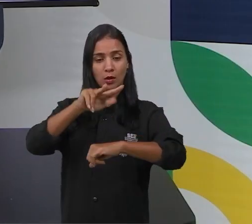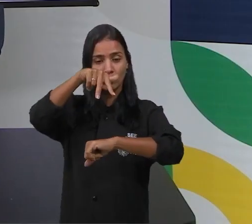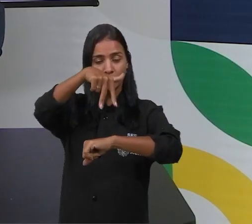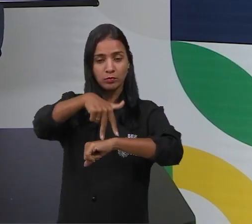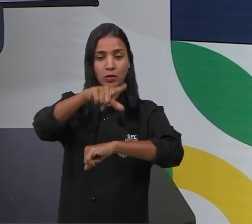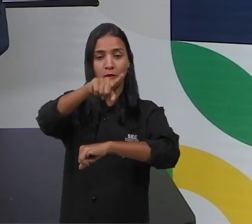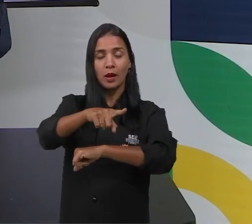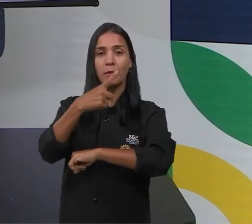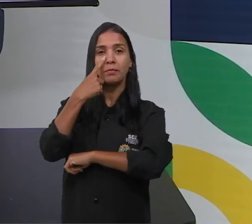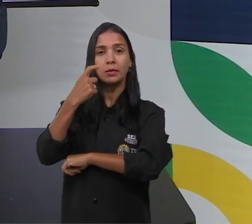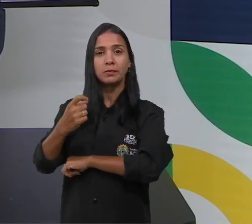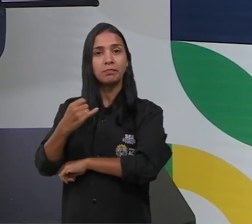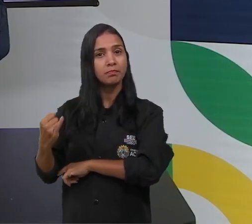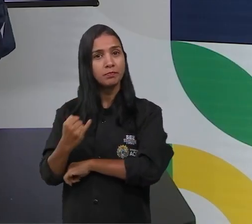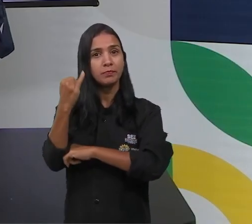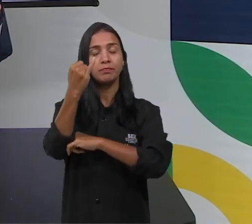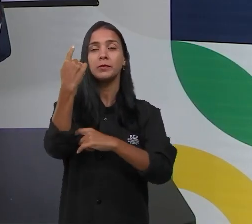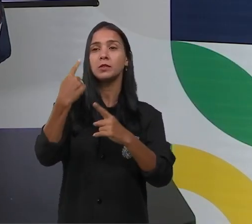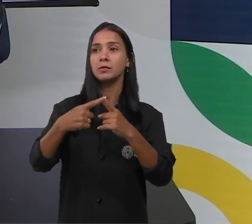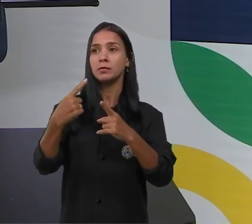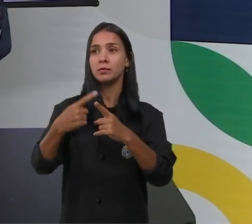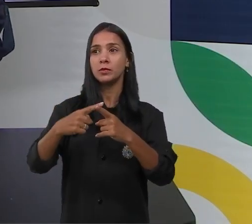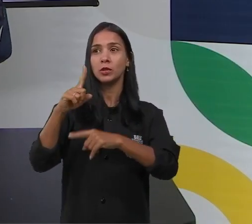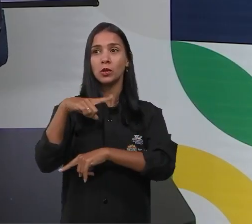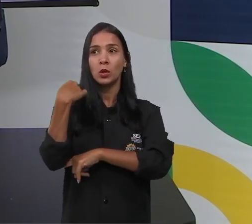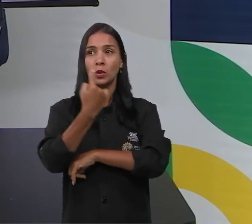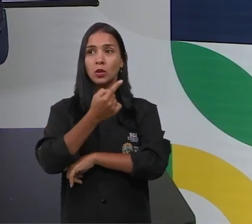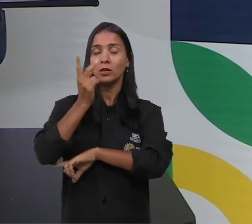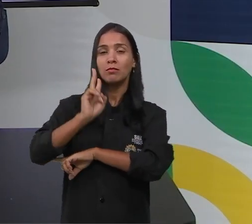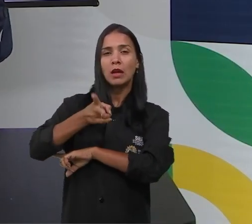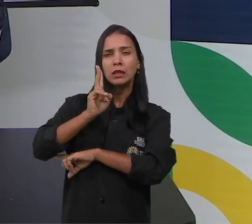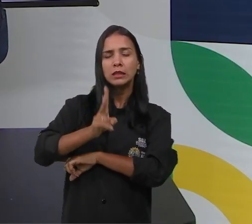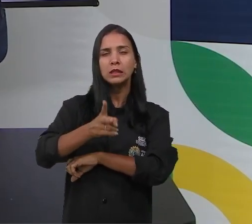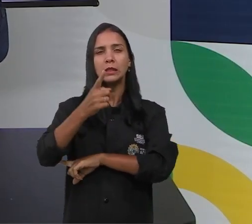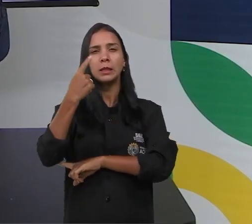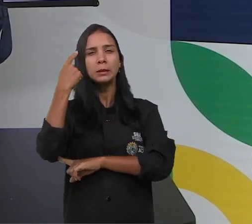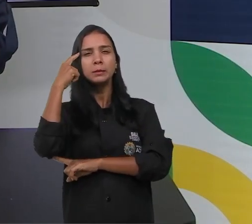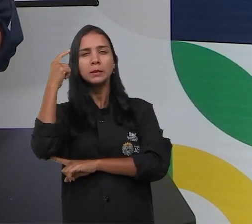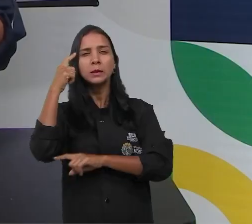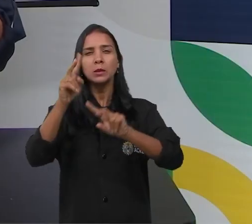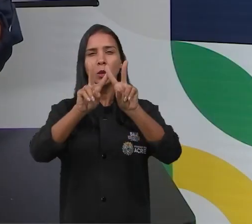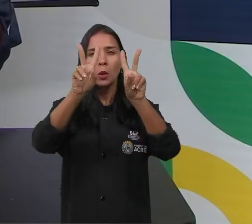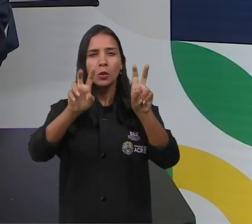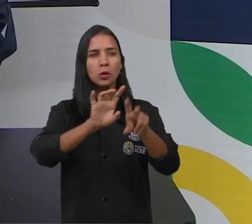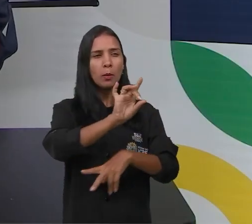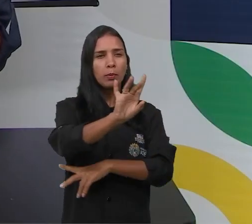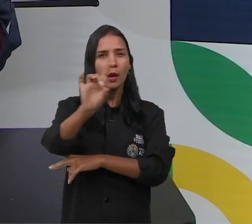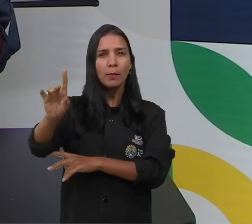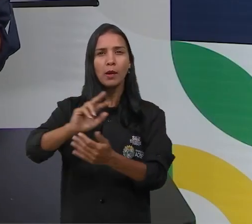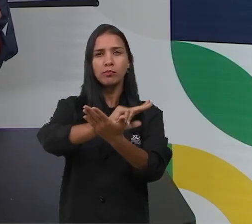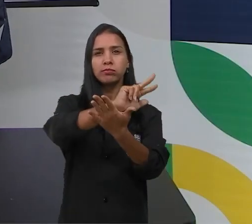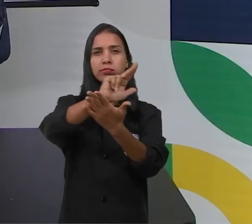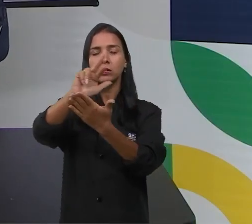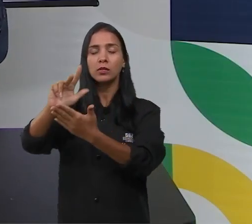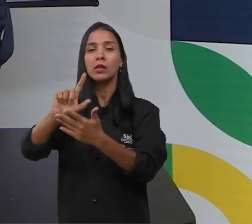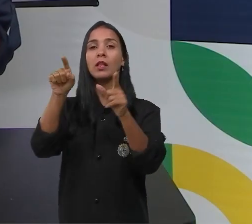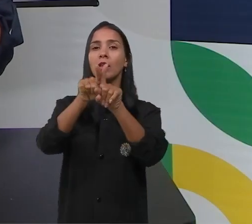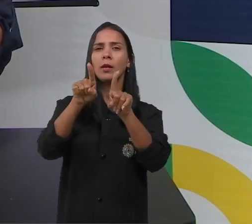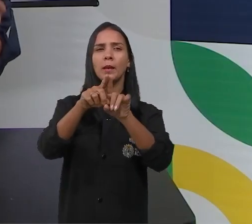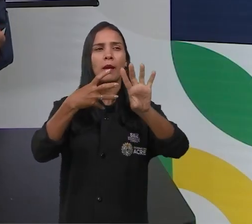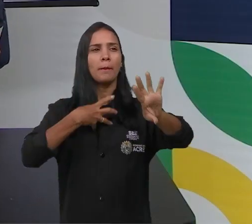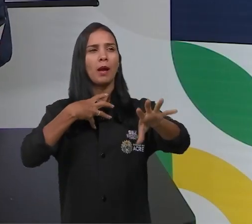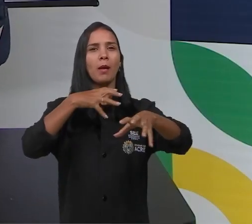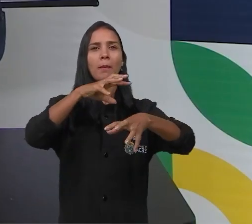interessante porque leva em consideração essa questão da alteridade, aquela questão de colocar-se no lugar do outro,